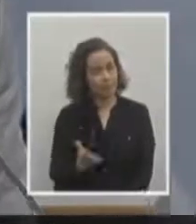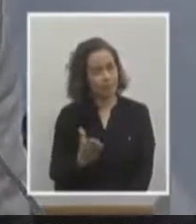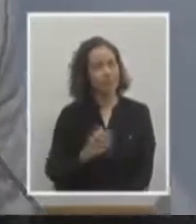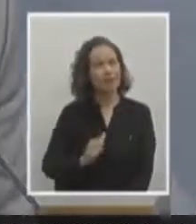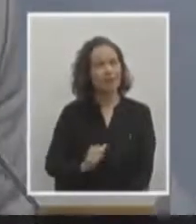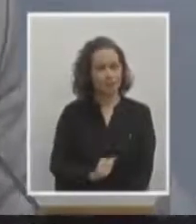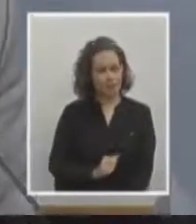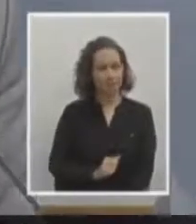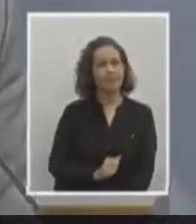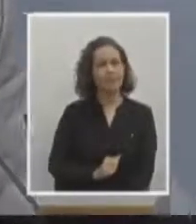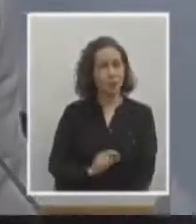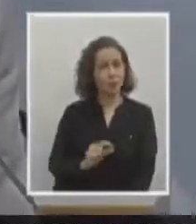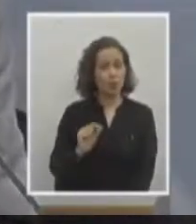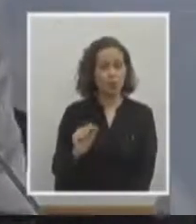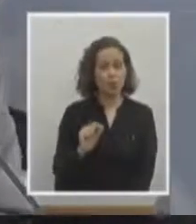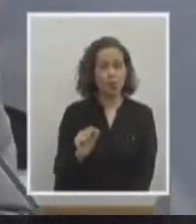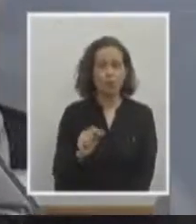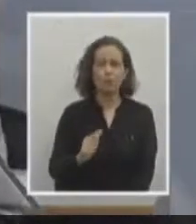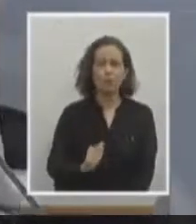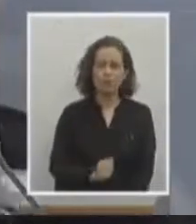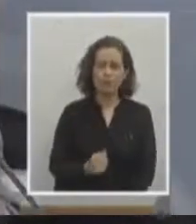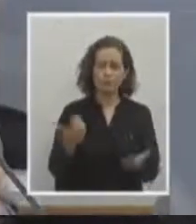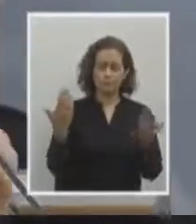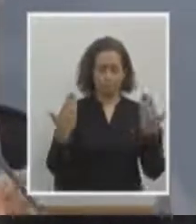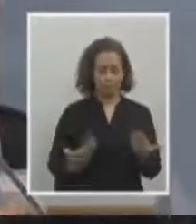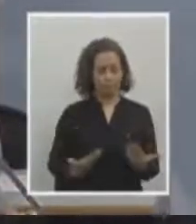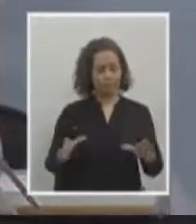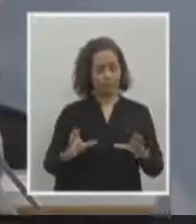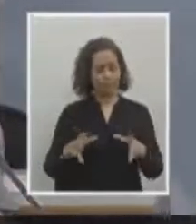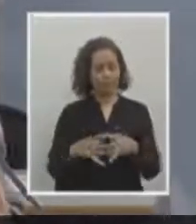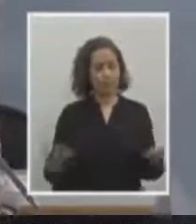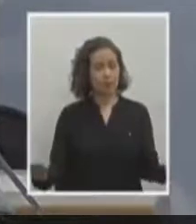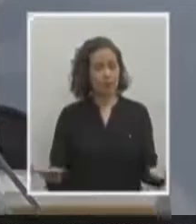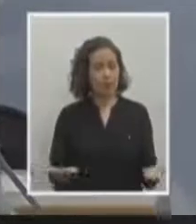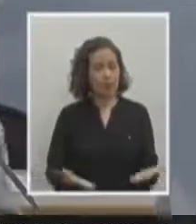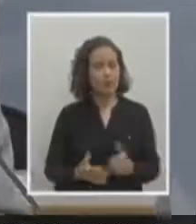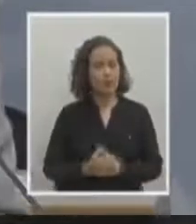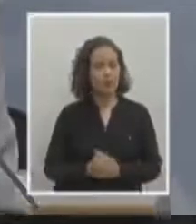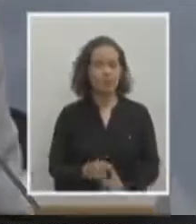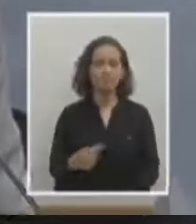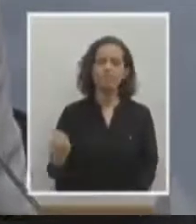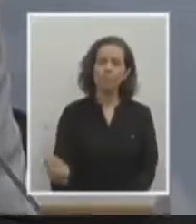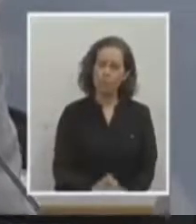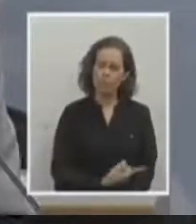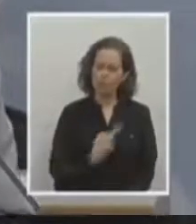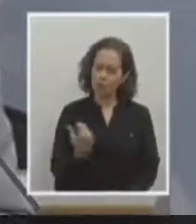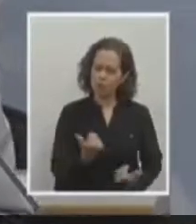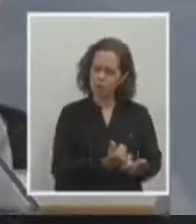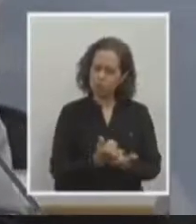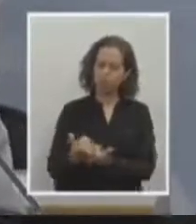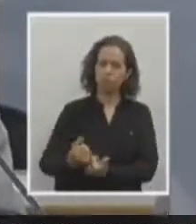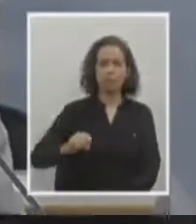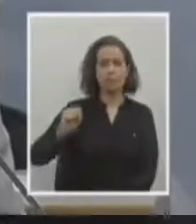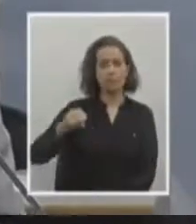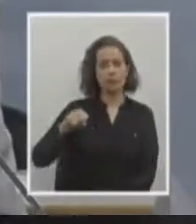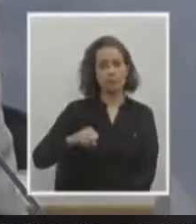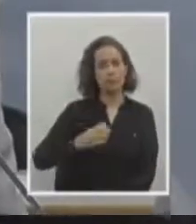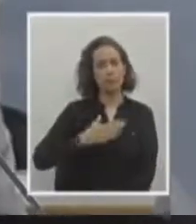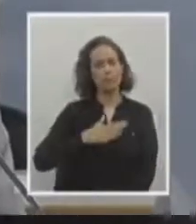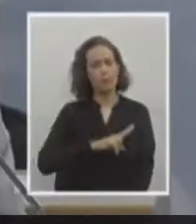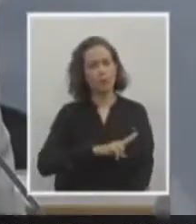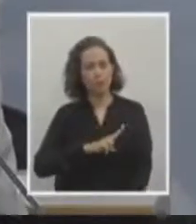ser da gente estar aqui. Então, contem com essa comissão. Aqui eu falo em meu nome,